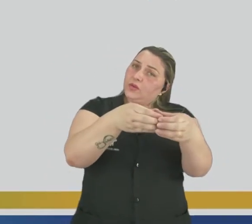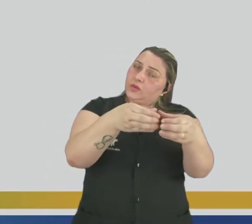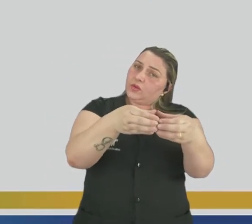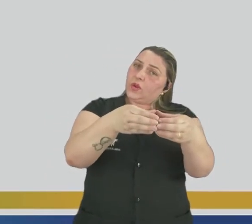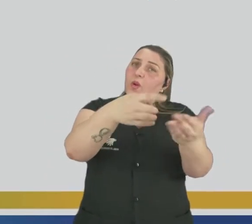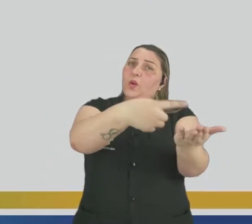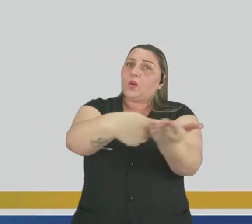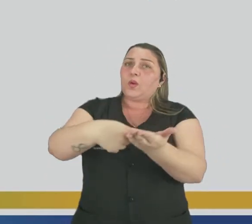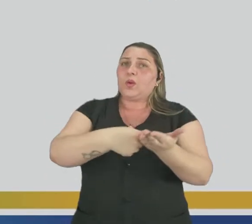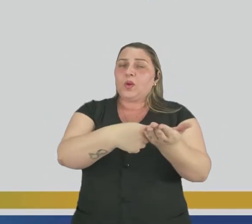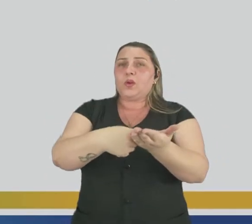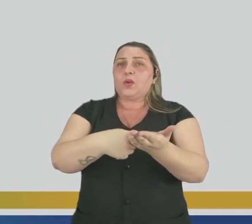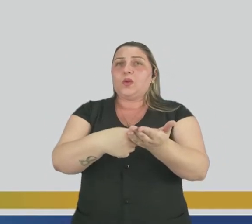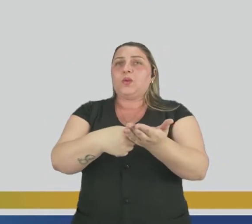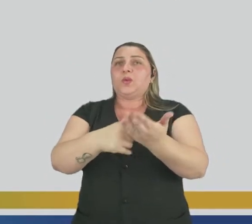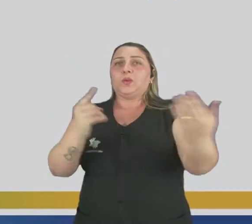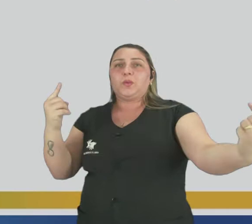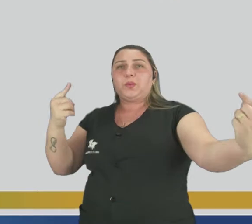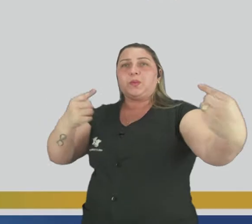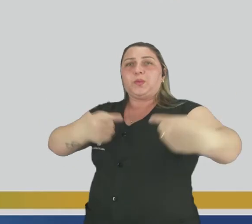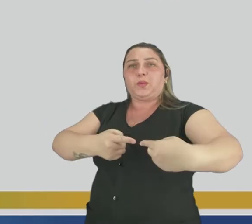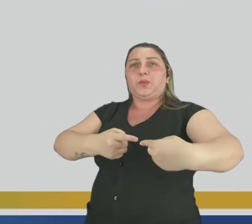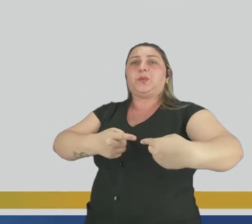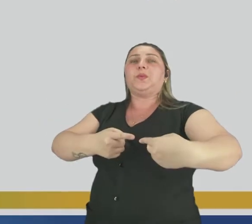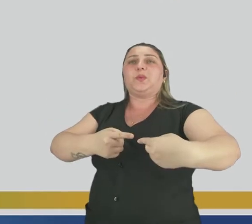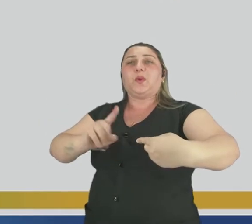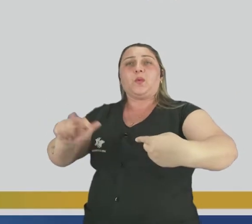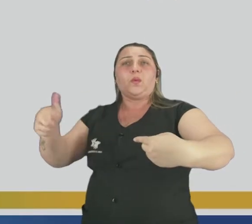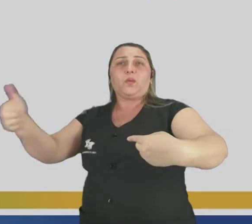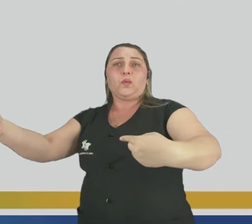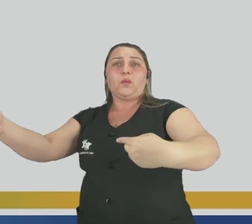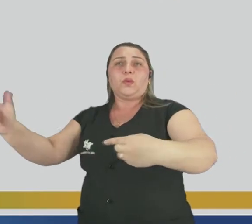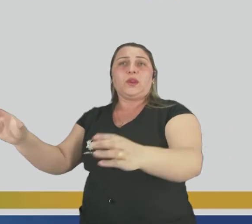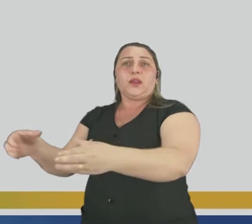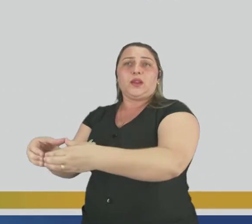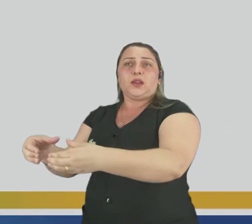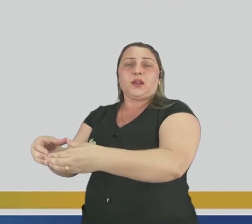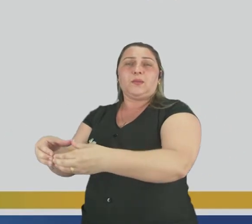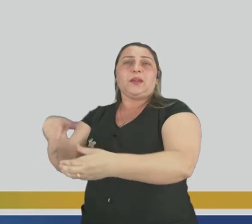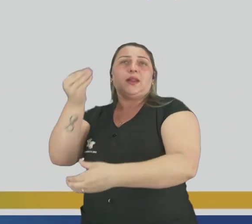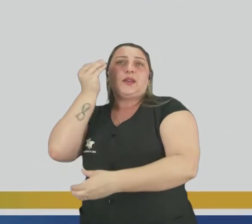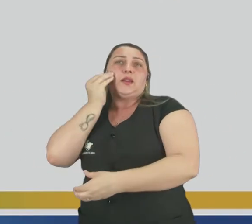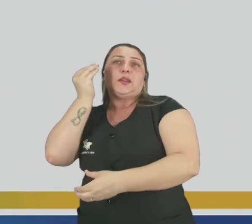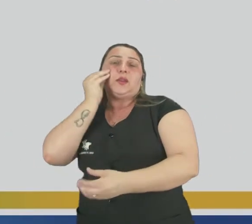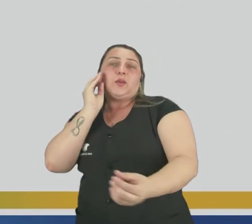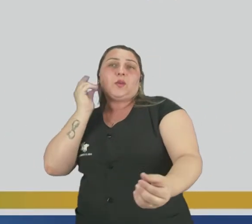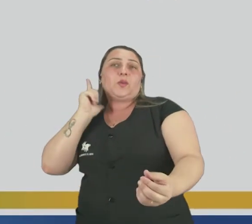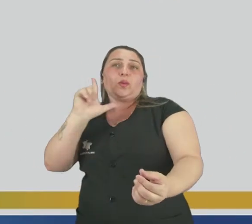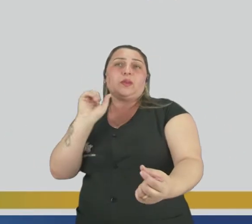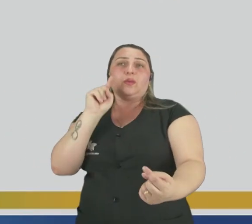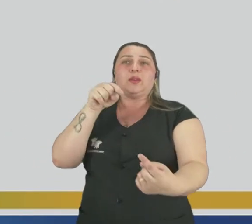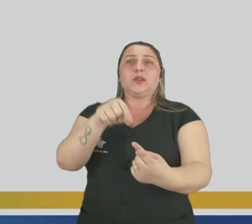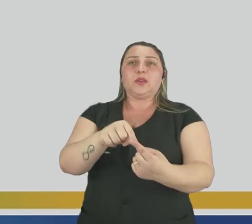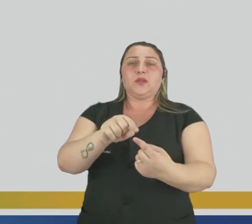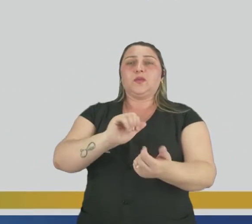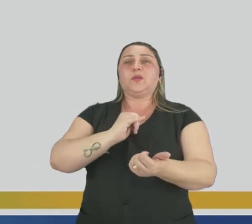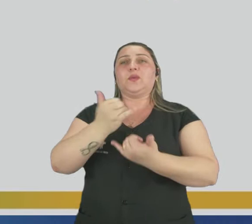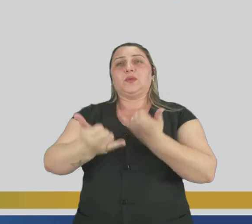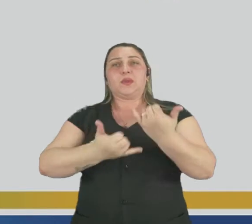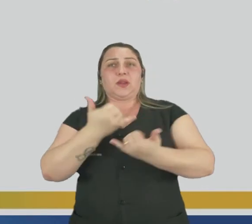forma combinada, se enfrentam diretamente com a equipe adversária, tentando em cada ato atingir os objetivos do